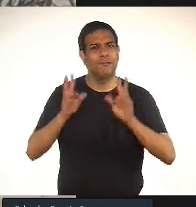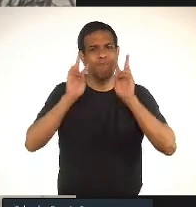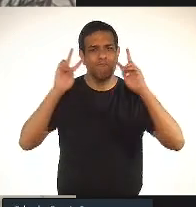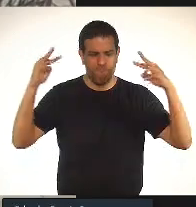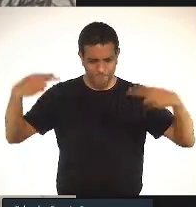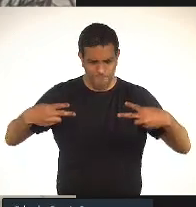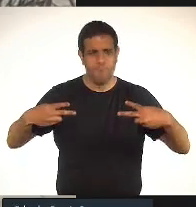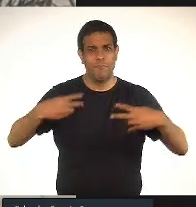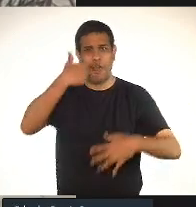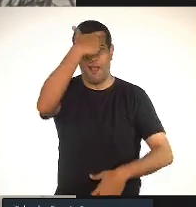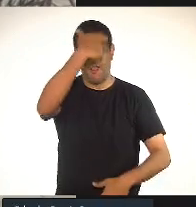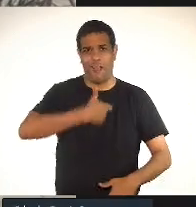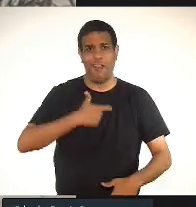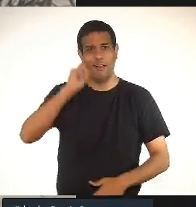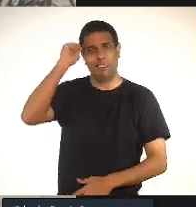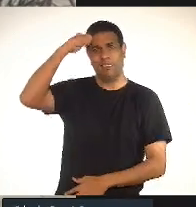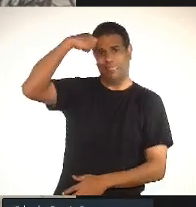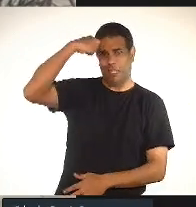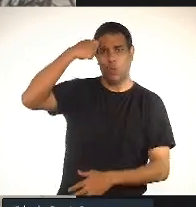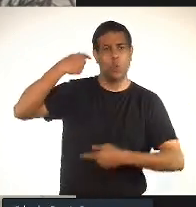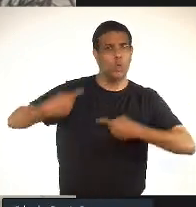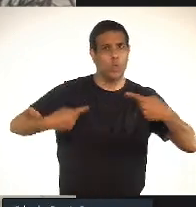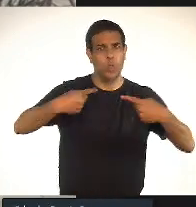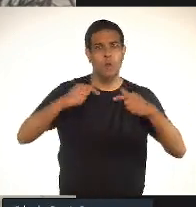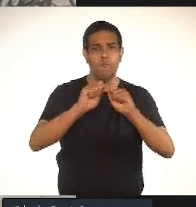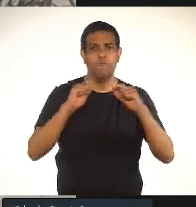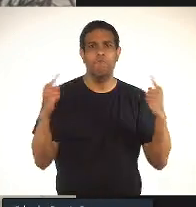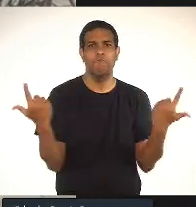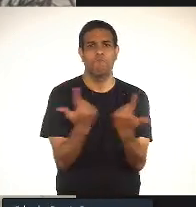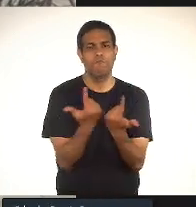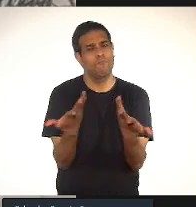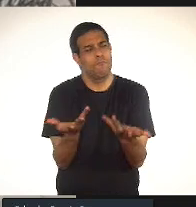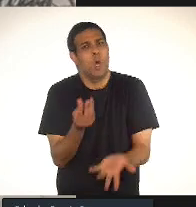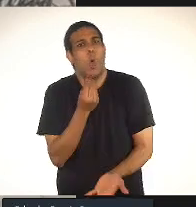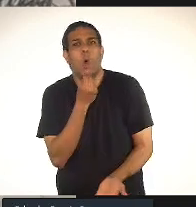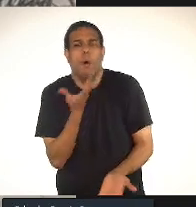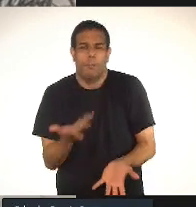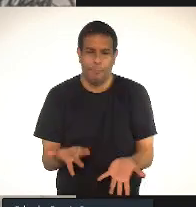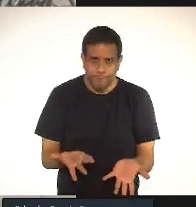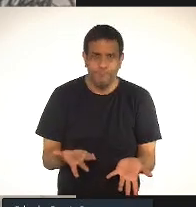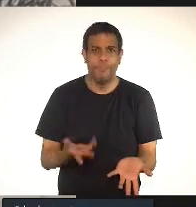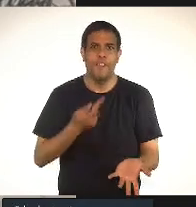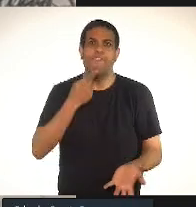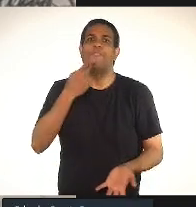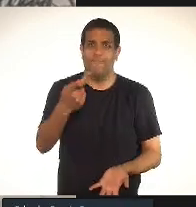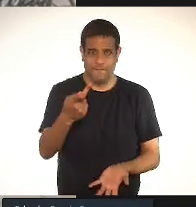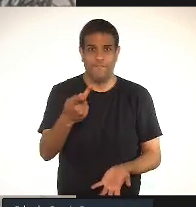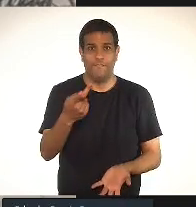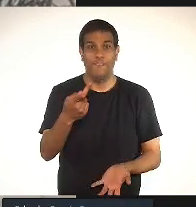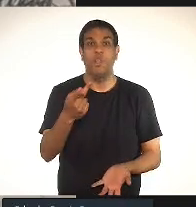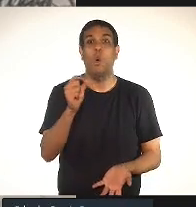reconhecimento enquanto sujeito político que sou. Afinal de contas, falar do racismo